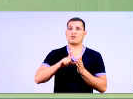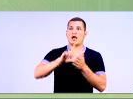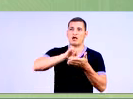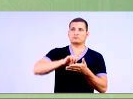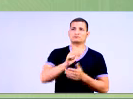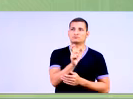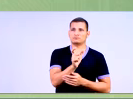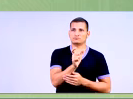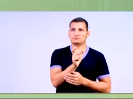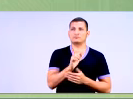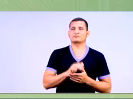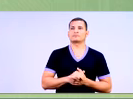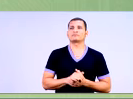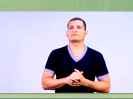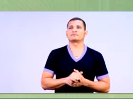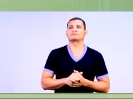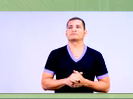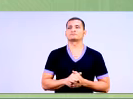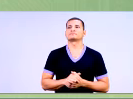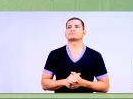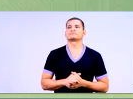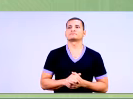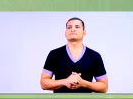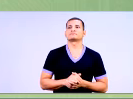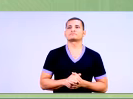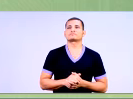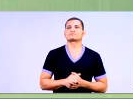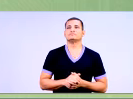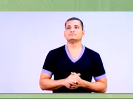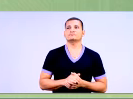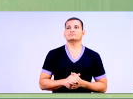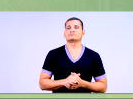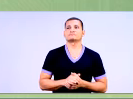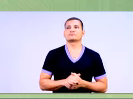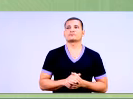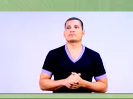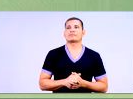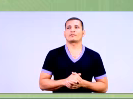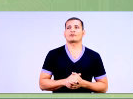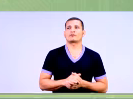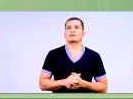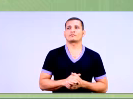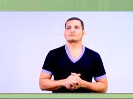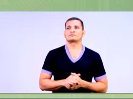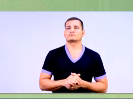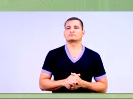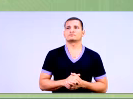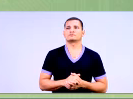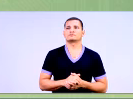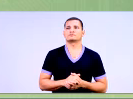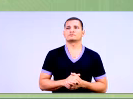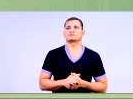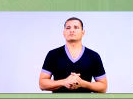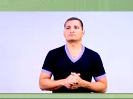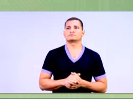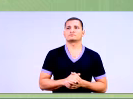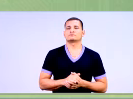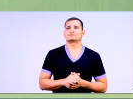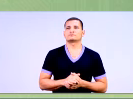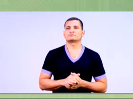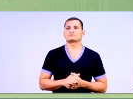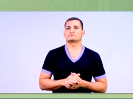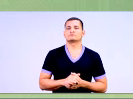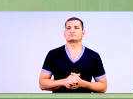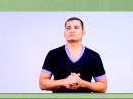cognato, questão. Terminology, vocês veem aí o sufixo terminologia. Controller, eu